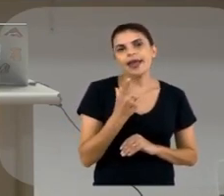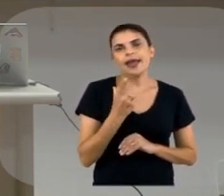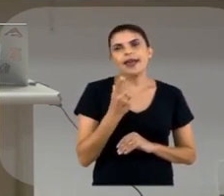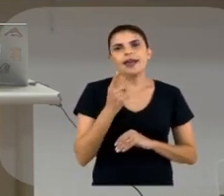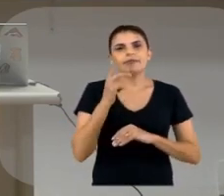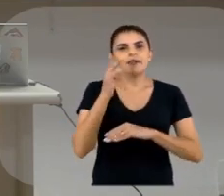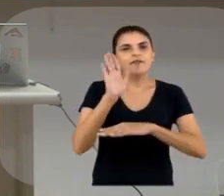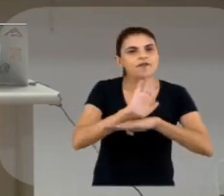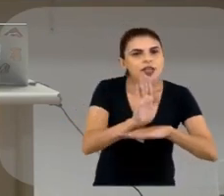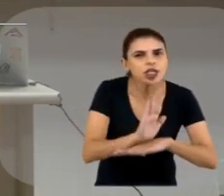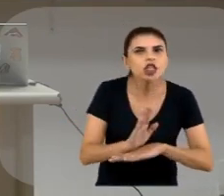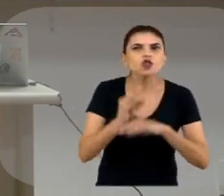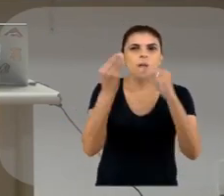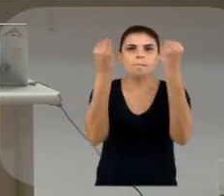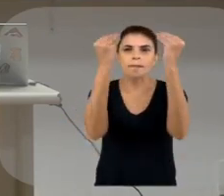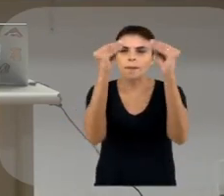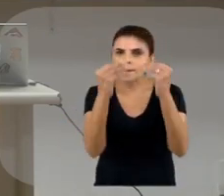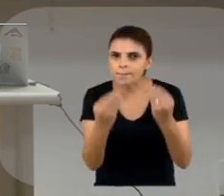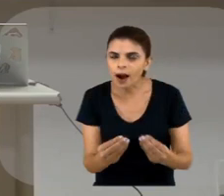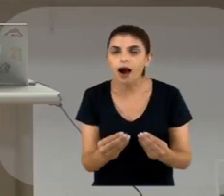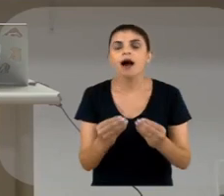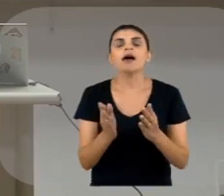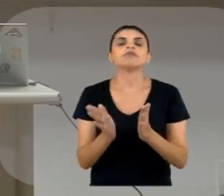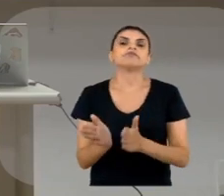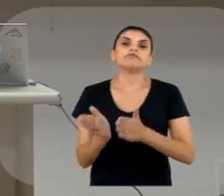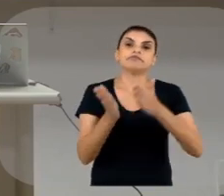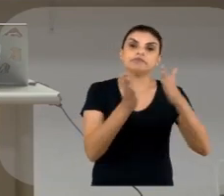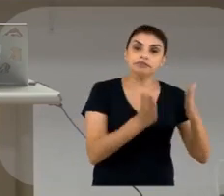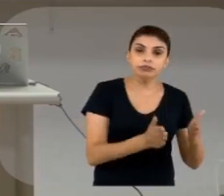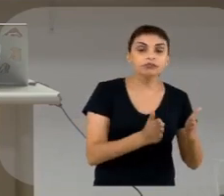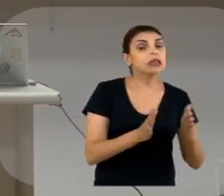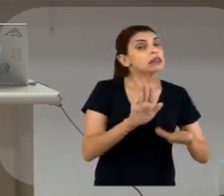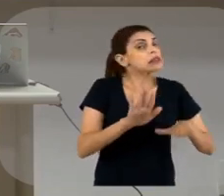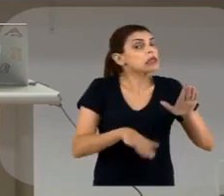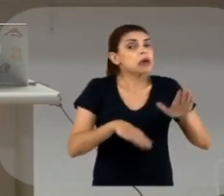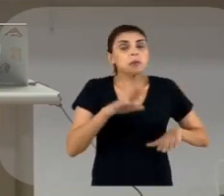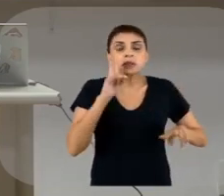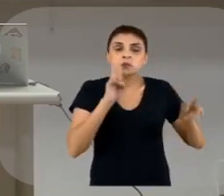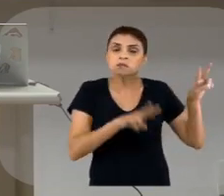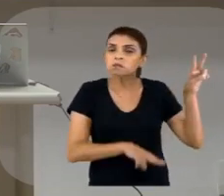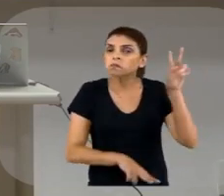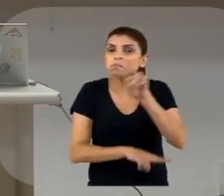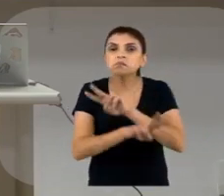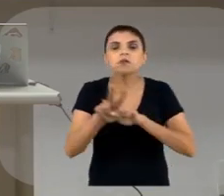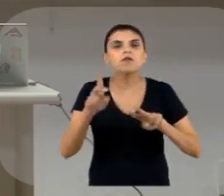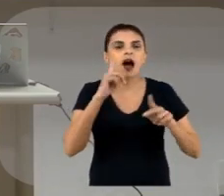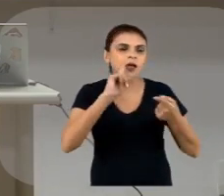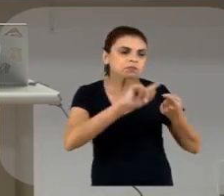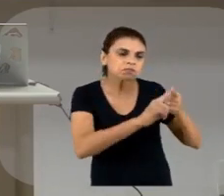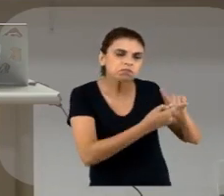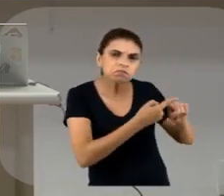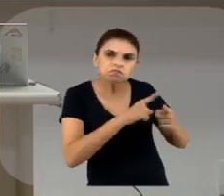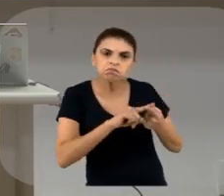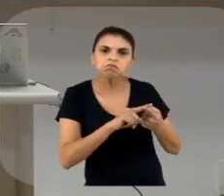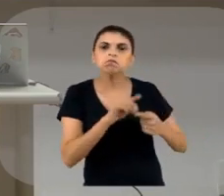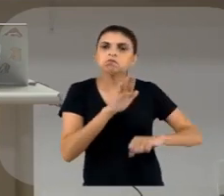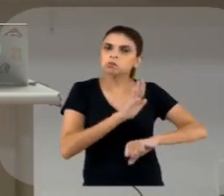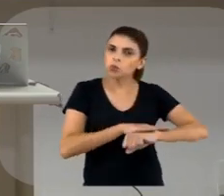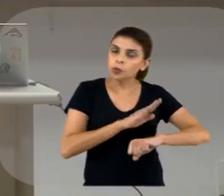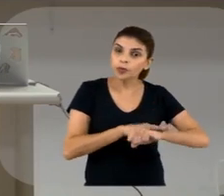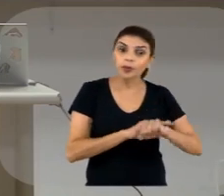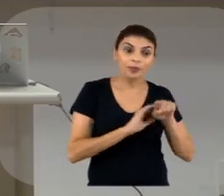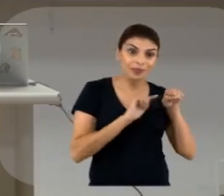de vídeo ou de... Enfim, e aí tudo isso a gente vai, né, alinhando a partir do termo